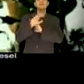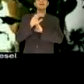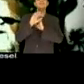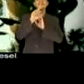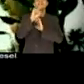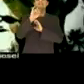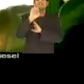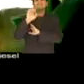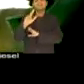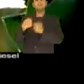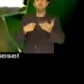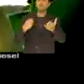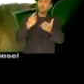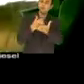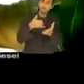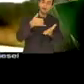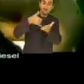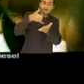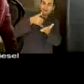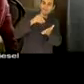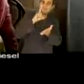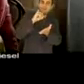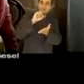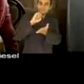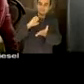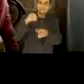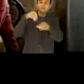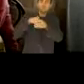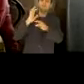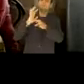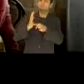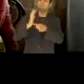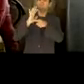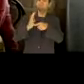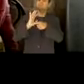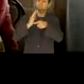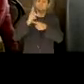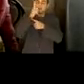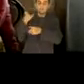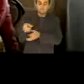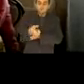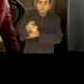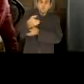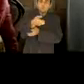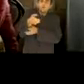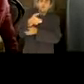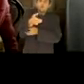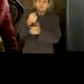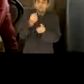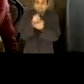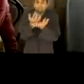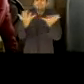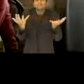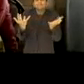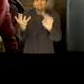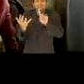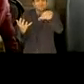era motor a diesel. Então a gente tinha que comprar o diesel para pôr nos motores, para poder molhar as